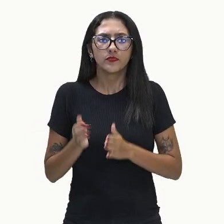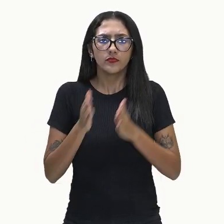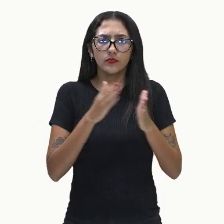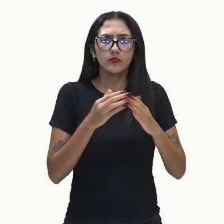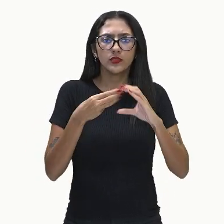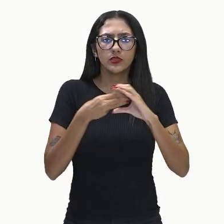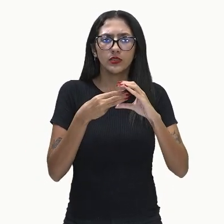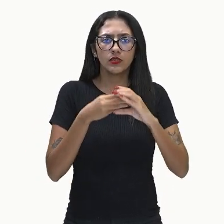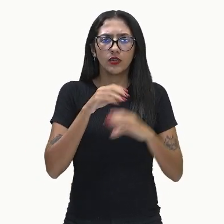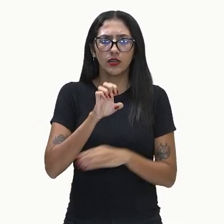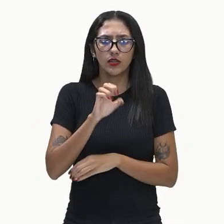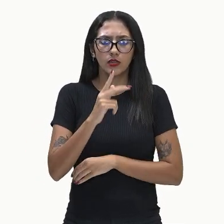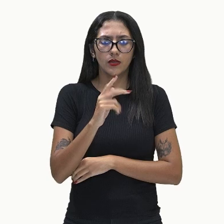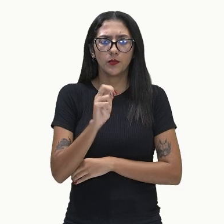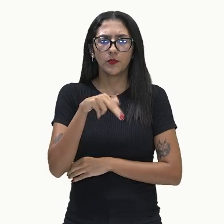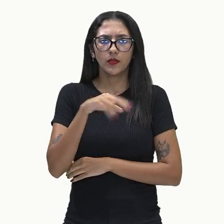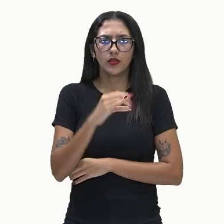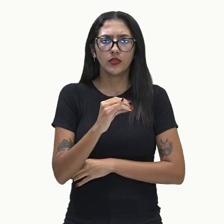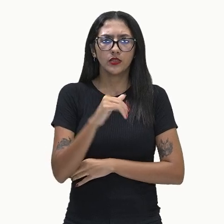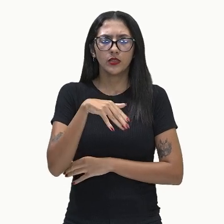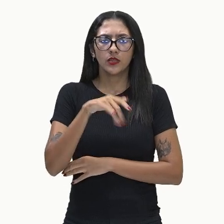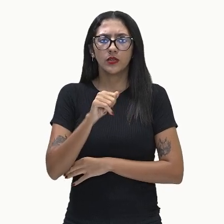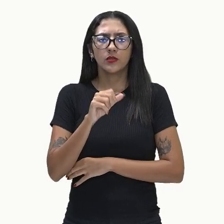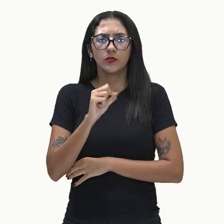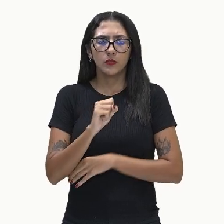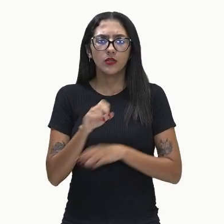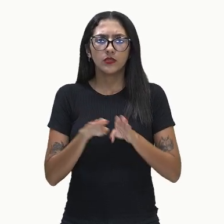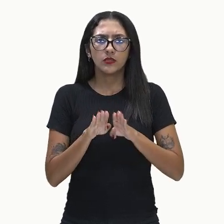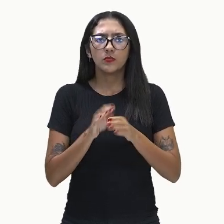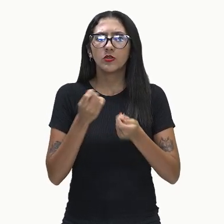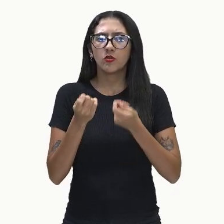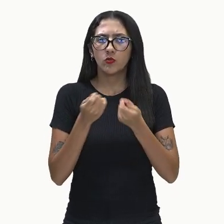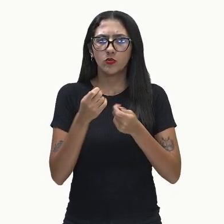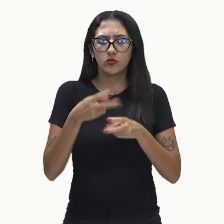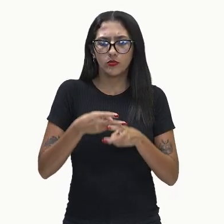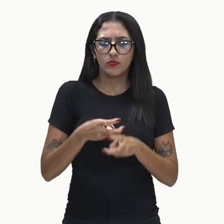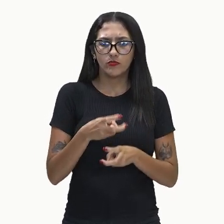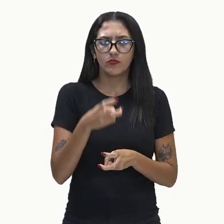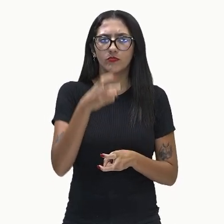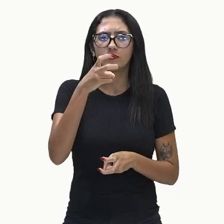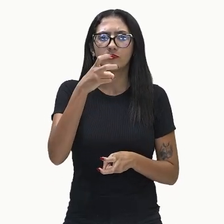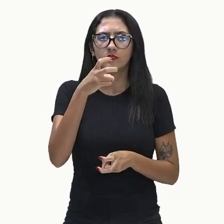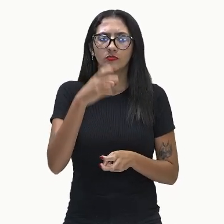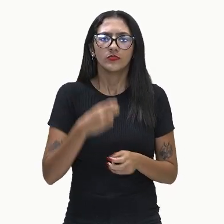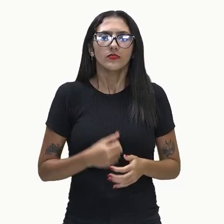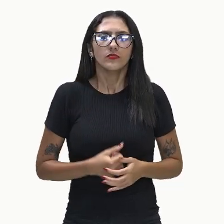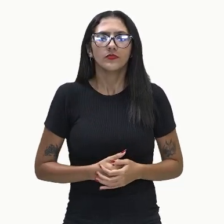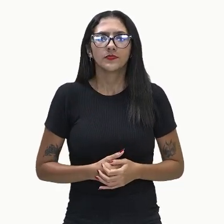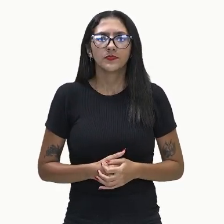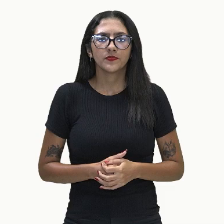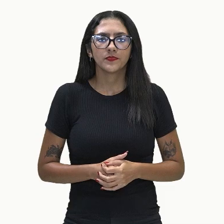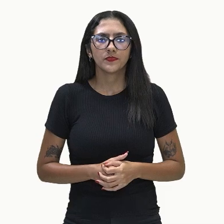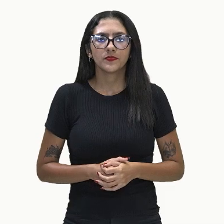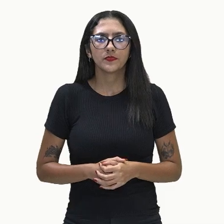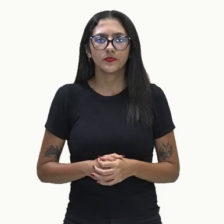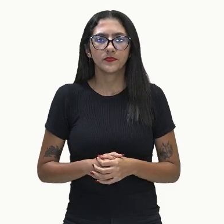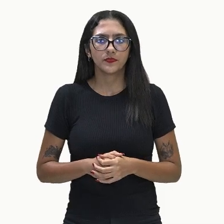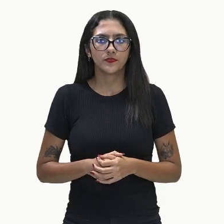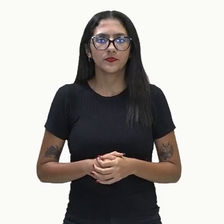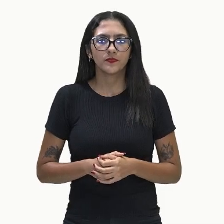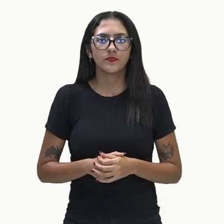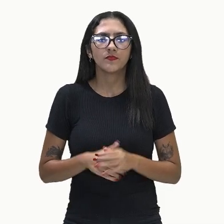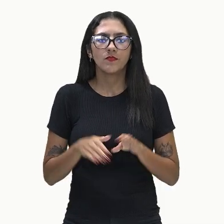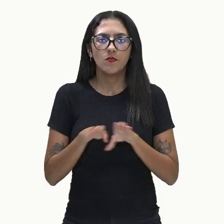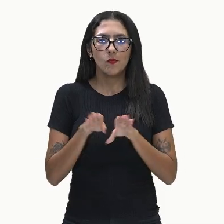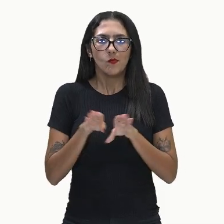as cavidades encefálicas e o canal central da nossa medula espinal. E nós temos aí uma curiosidade,